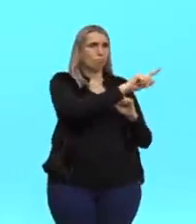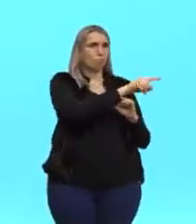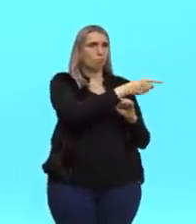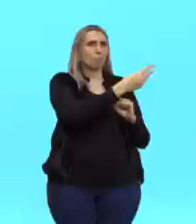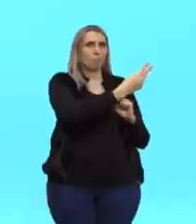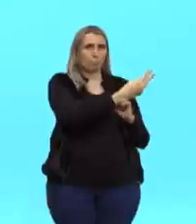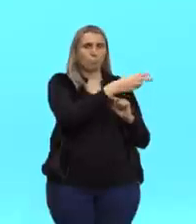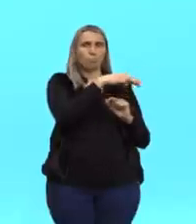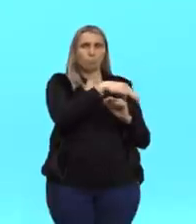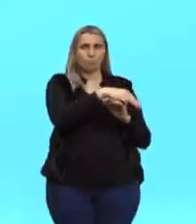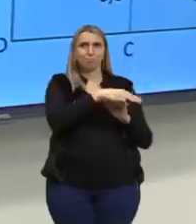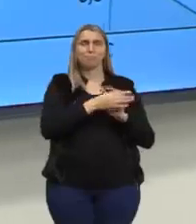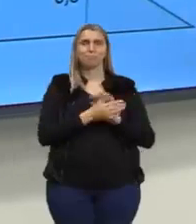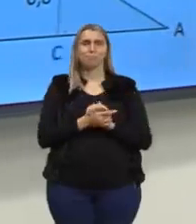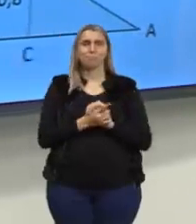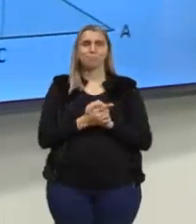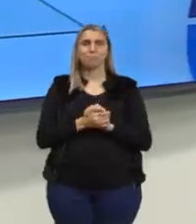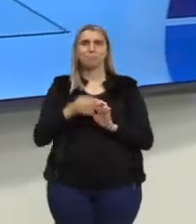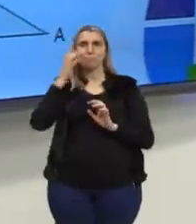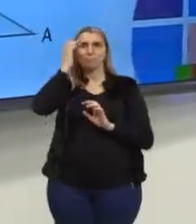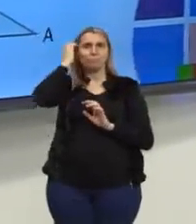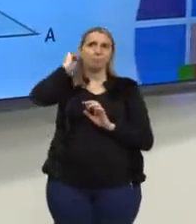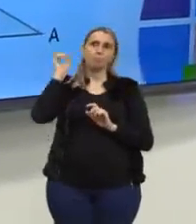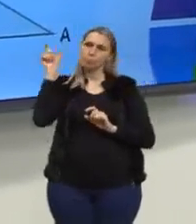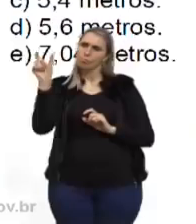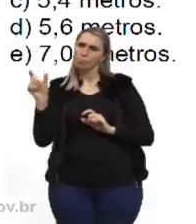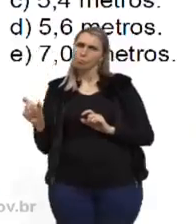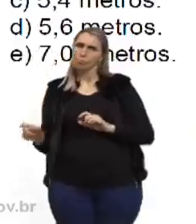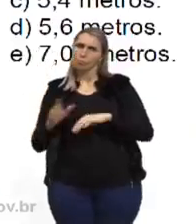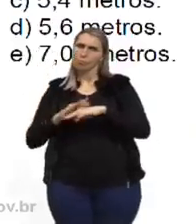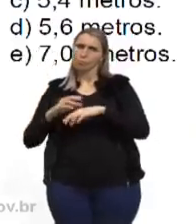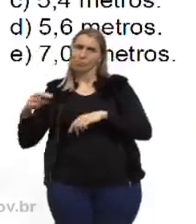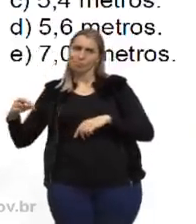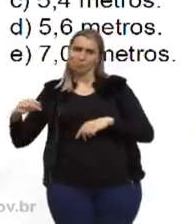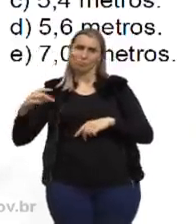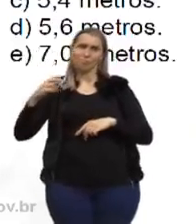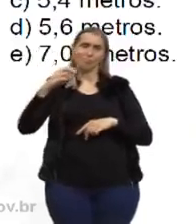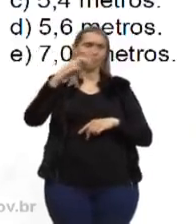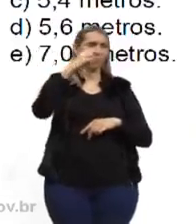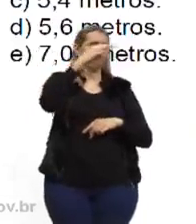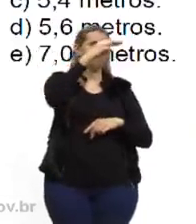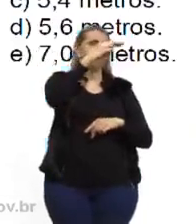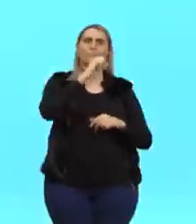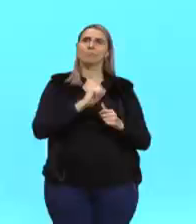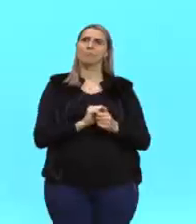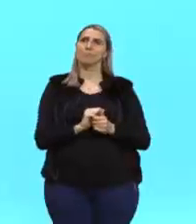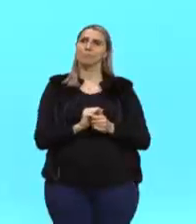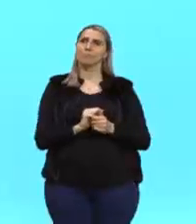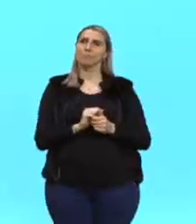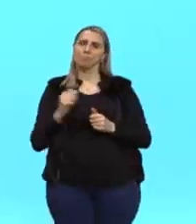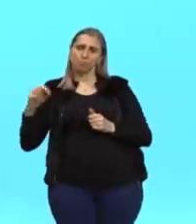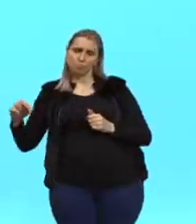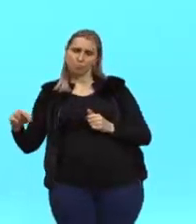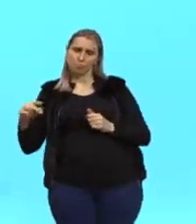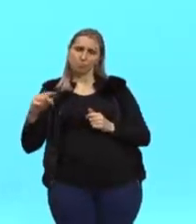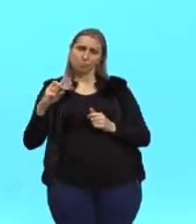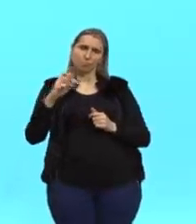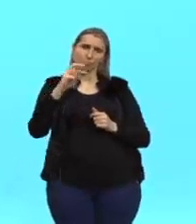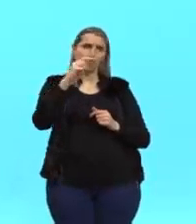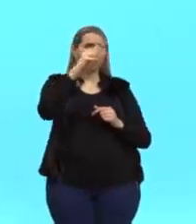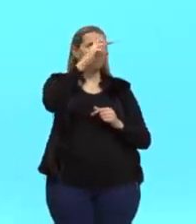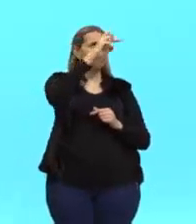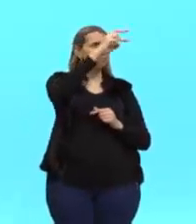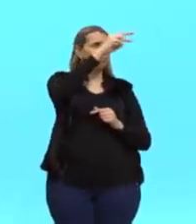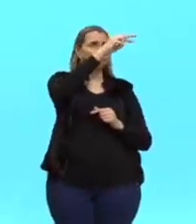metros. Um paciente, ao caminhar sobre a rampa, ó, o paciente sai daqui, está caminhando sobre a